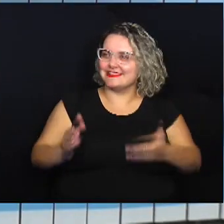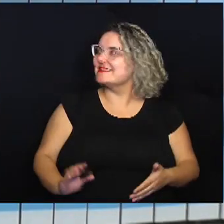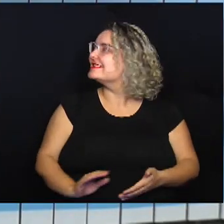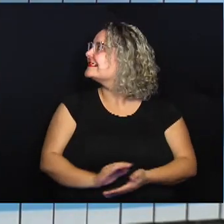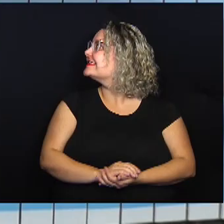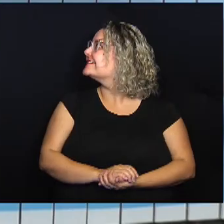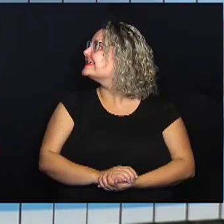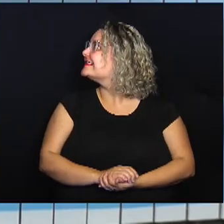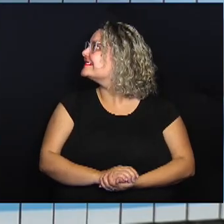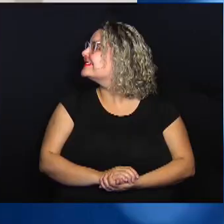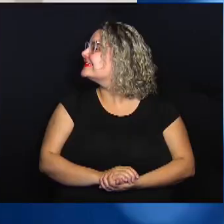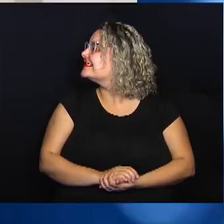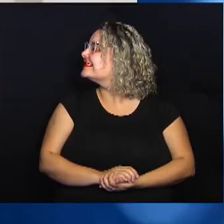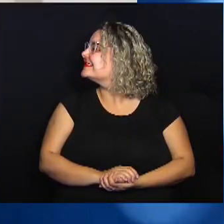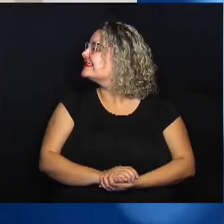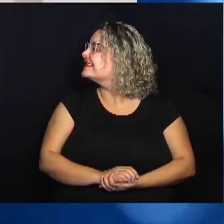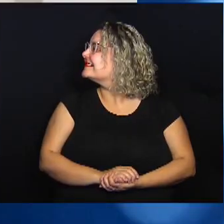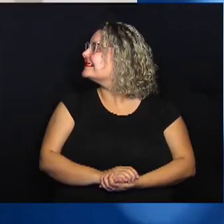hoje.